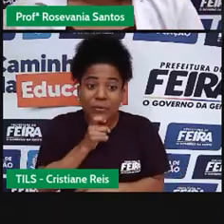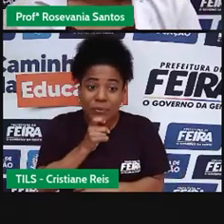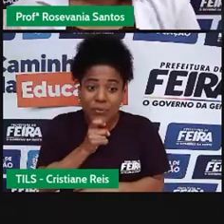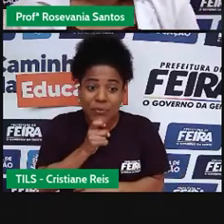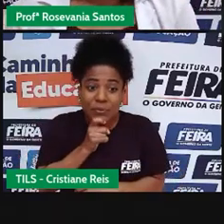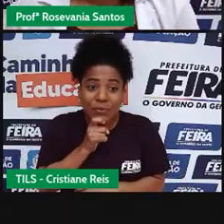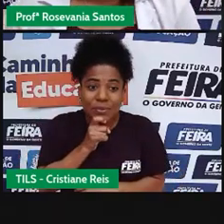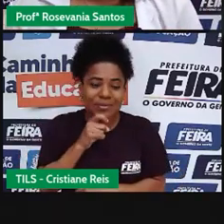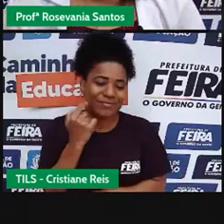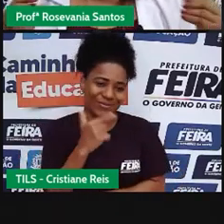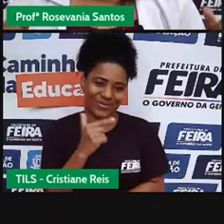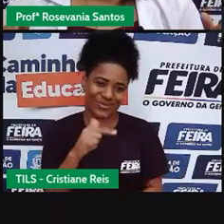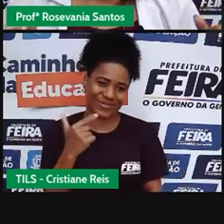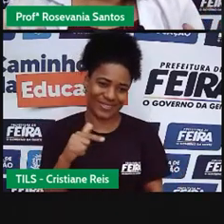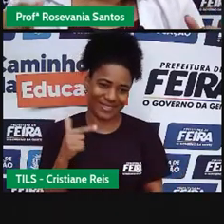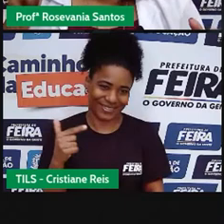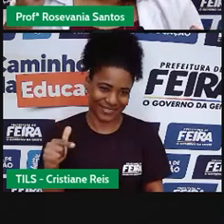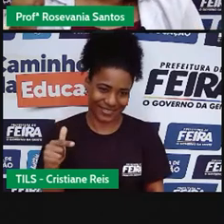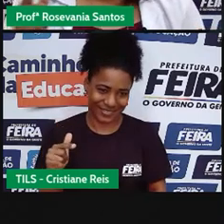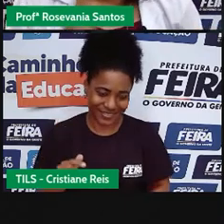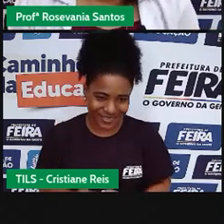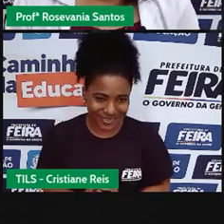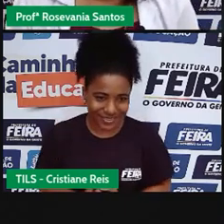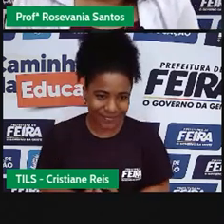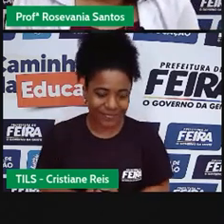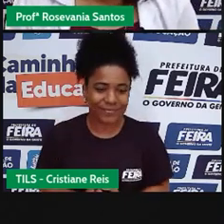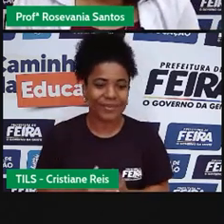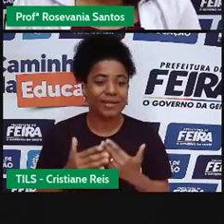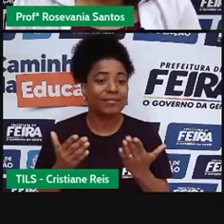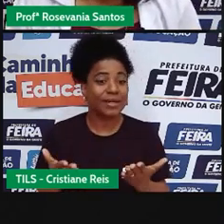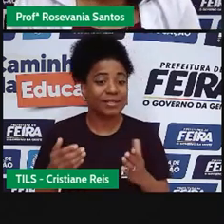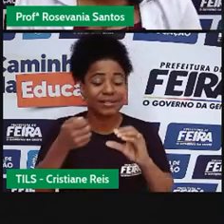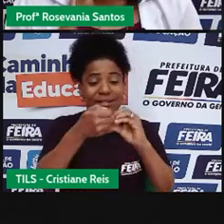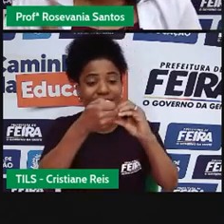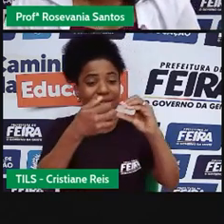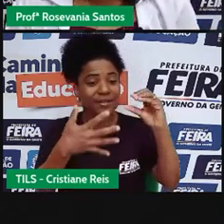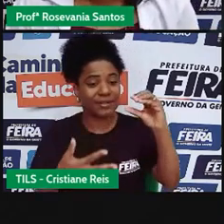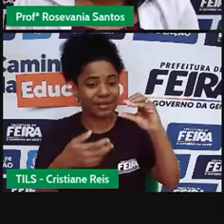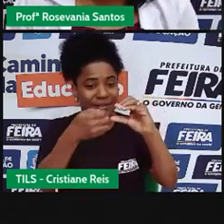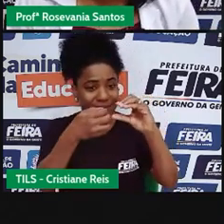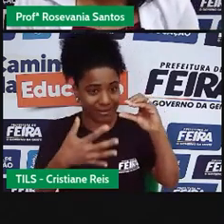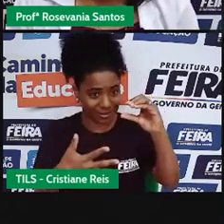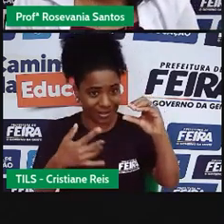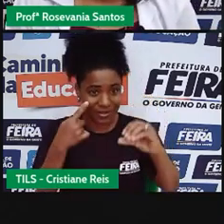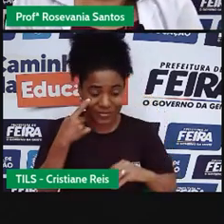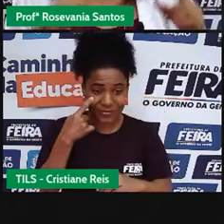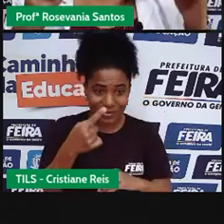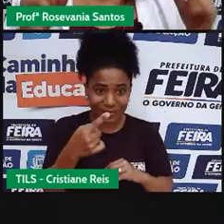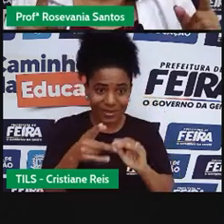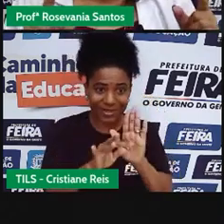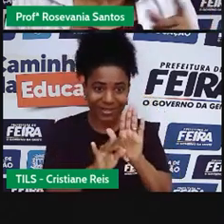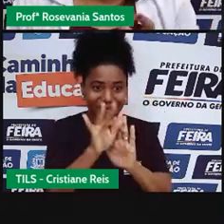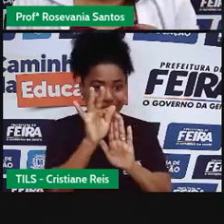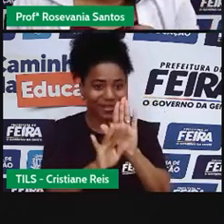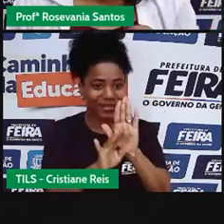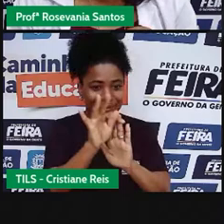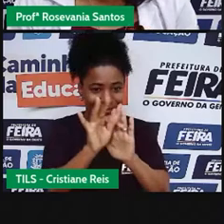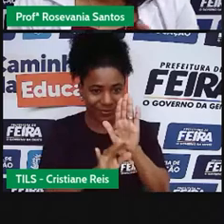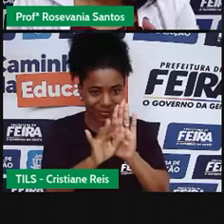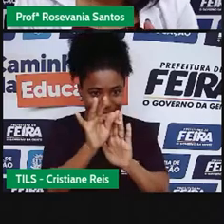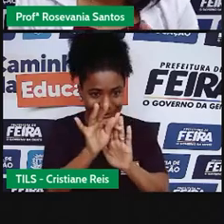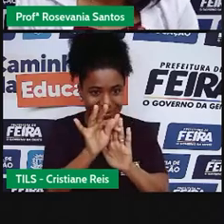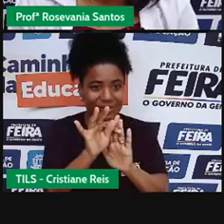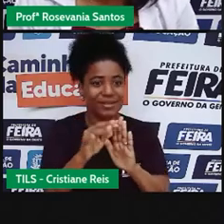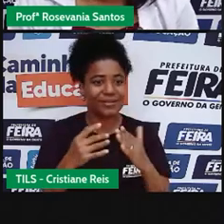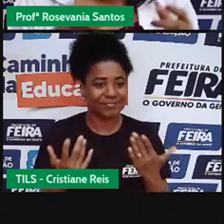você não vai encontrar aí. Bom, mas aí tem uma característica, quando a gente fala dessas temperaturas, que a prova ainda